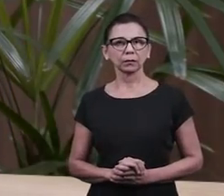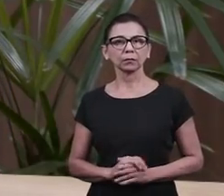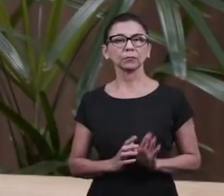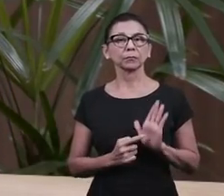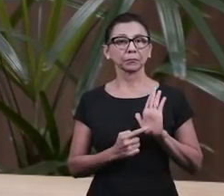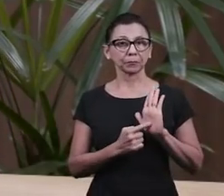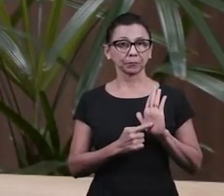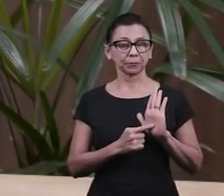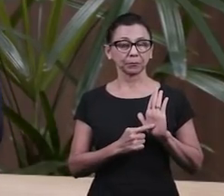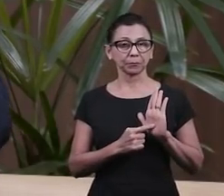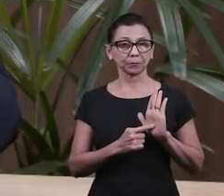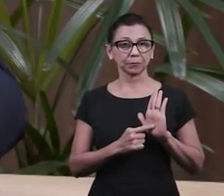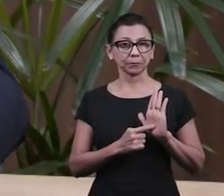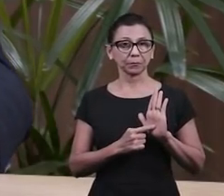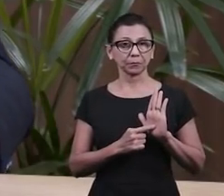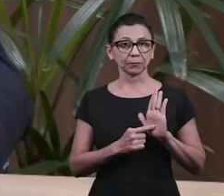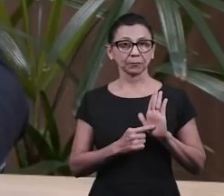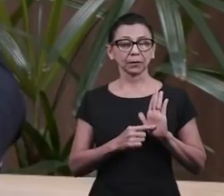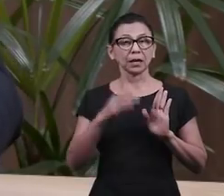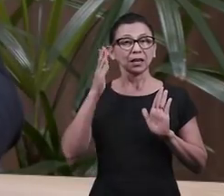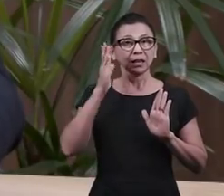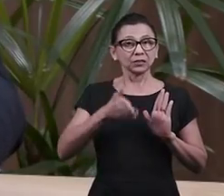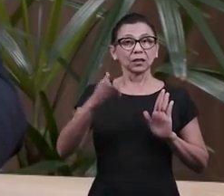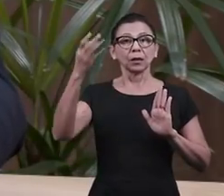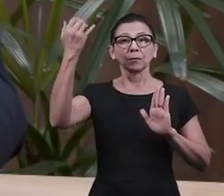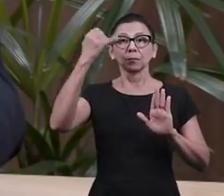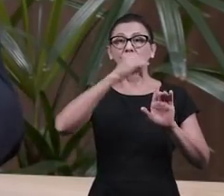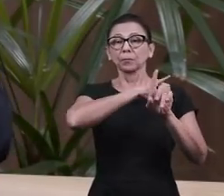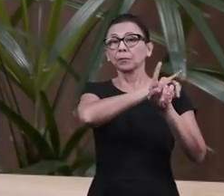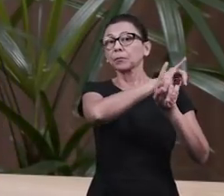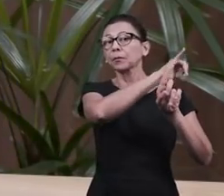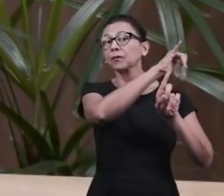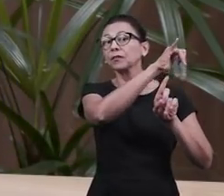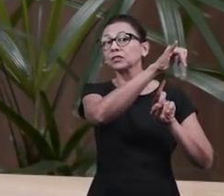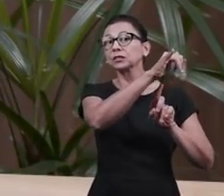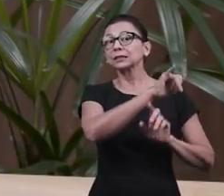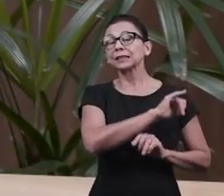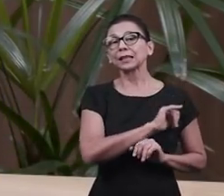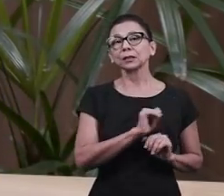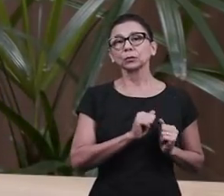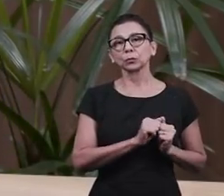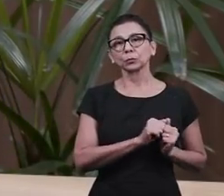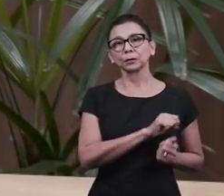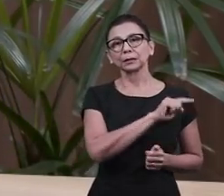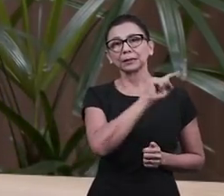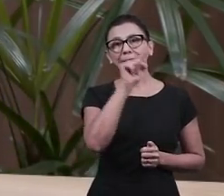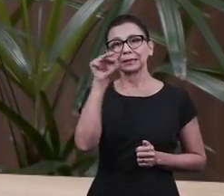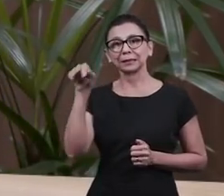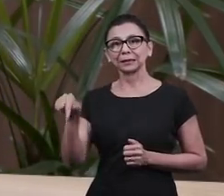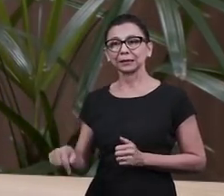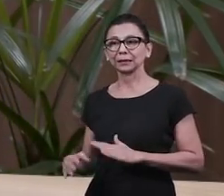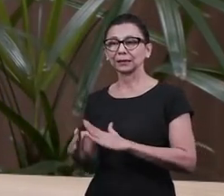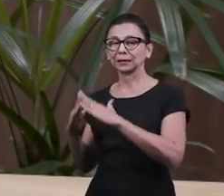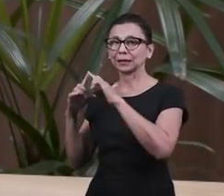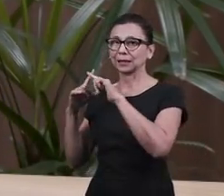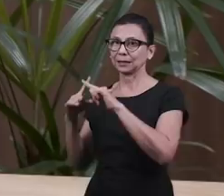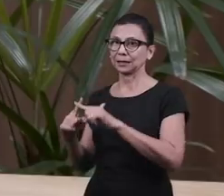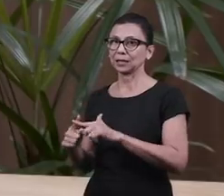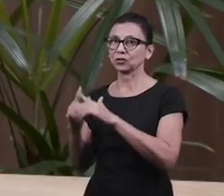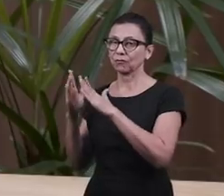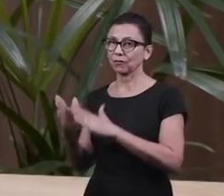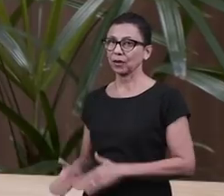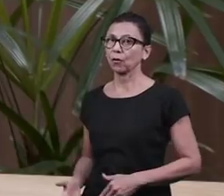Velho Testamento está profetizado que a igreja não vai participar da grande